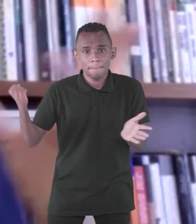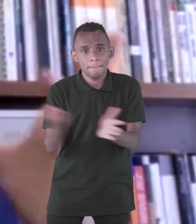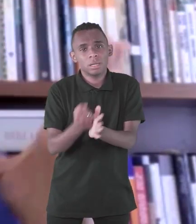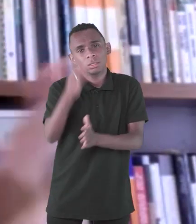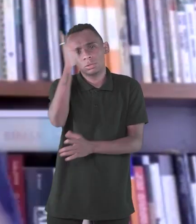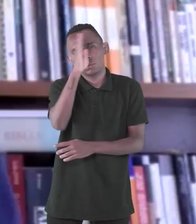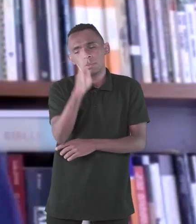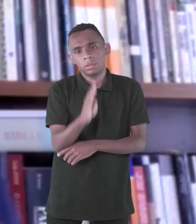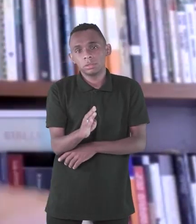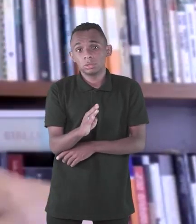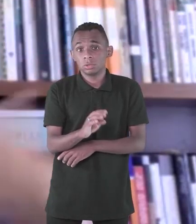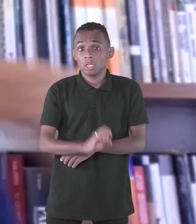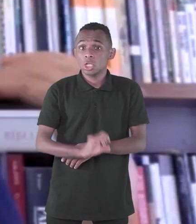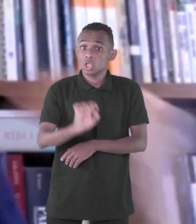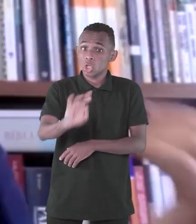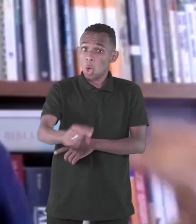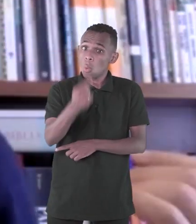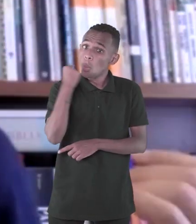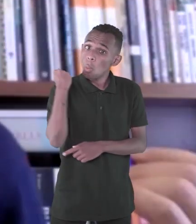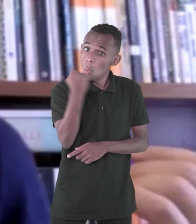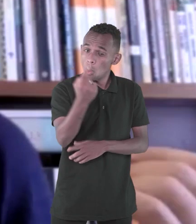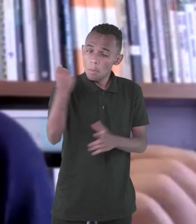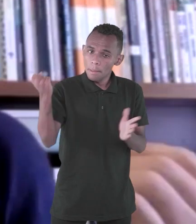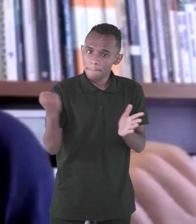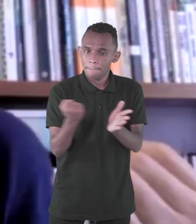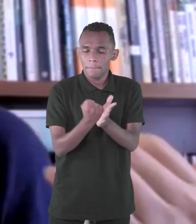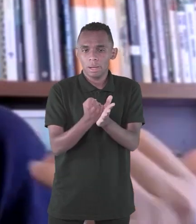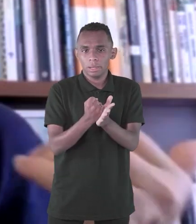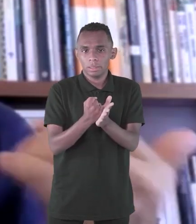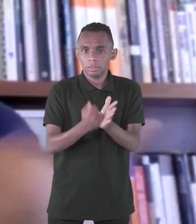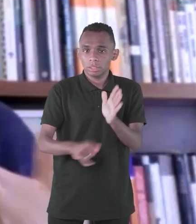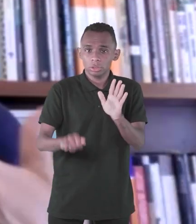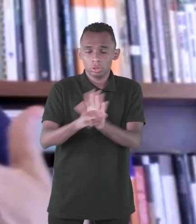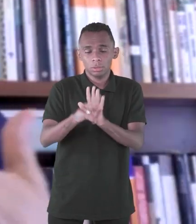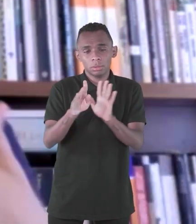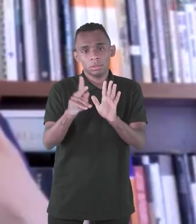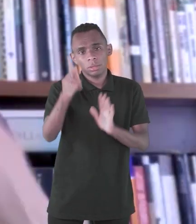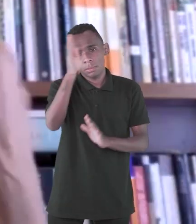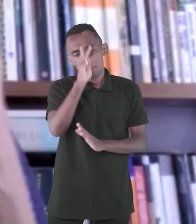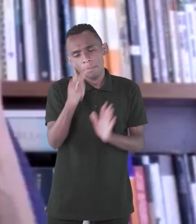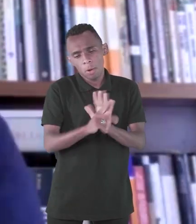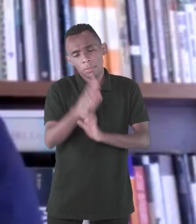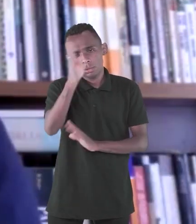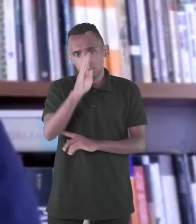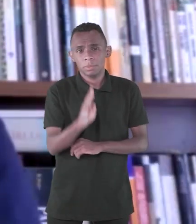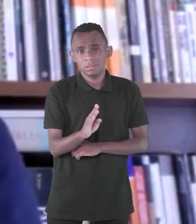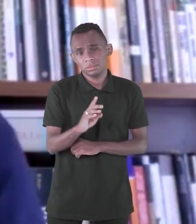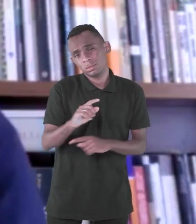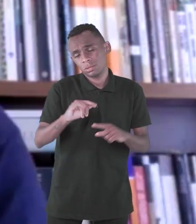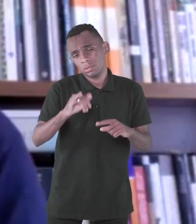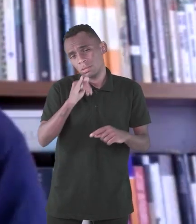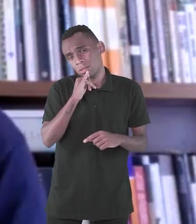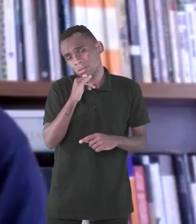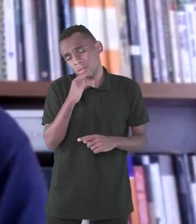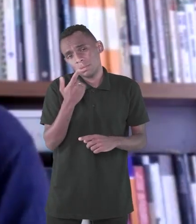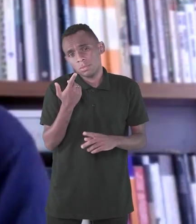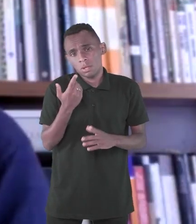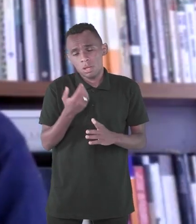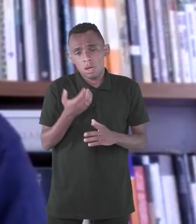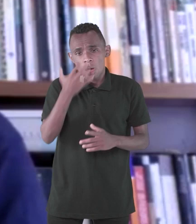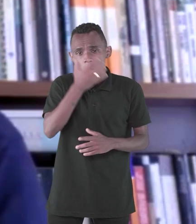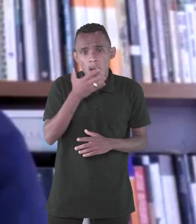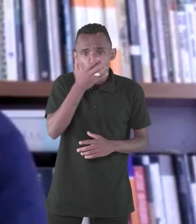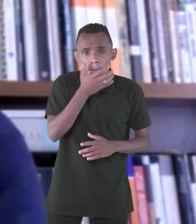do Brasil. O samba é uma das músicas do Brasil, né? Talvez a música originalmente criada no